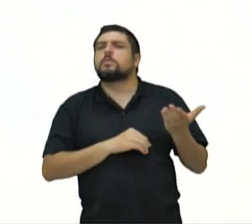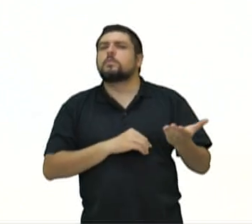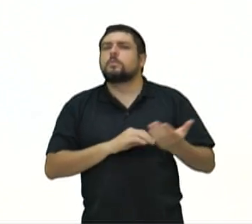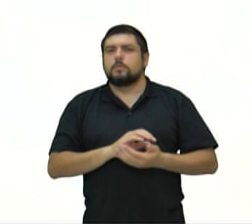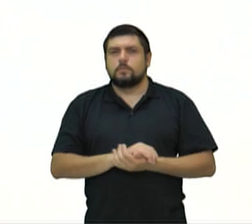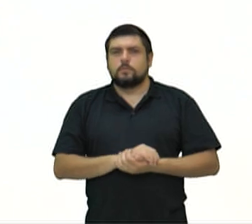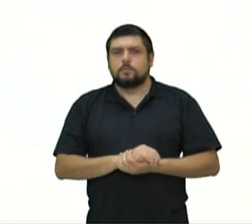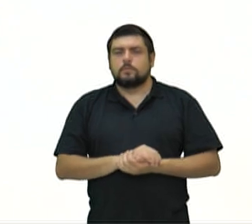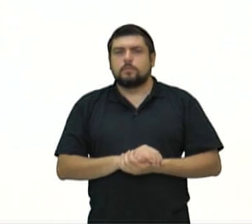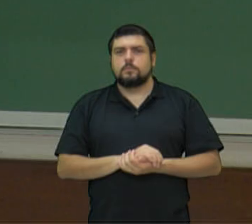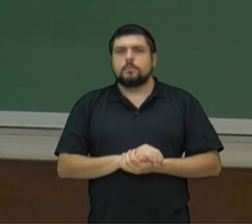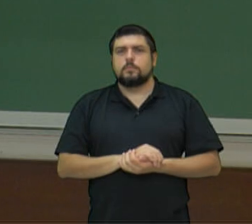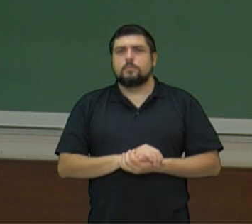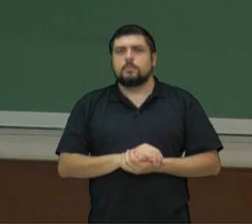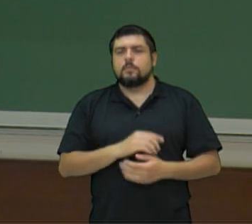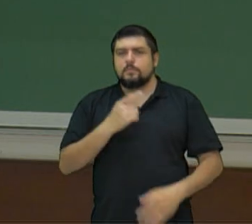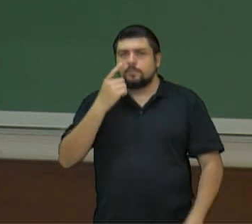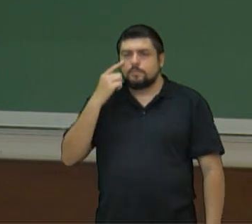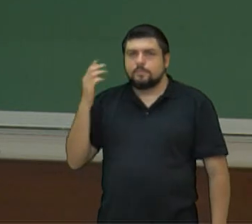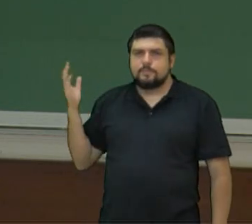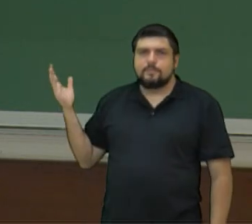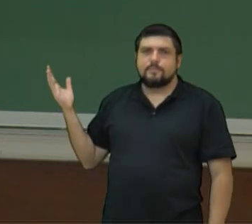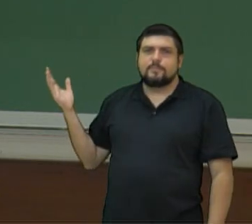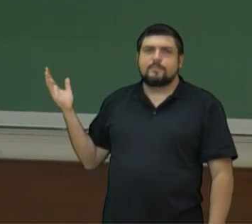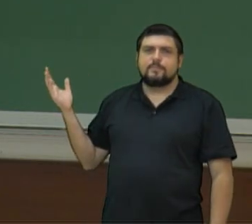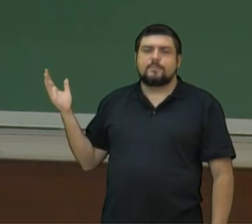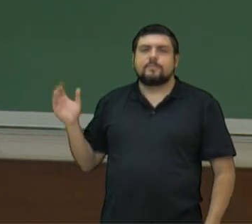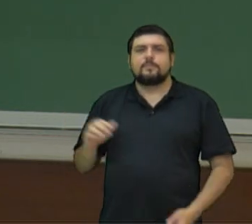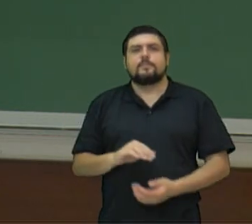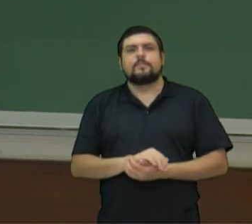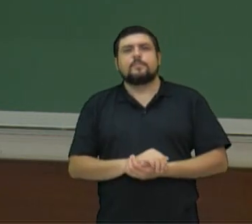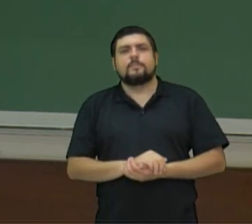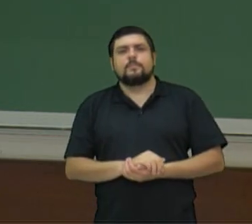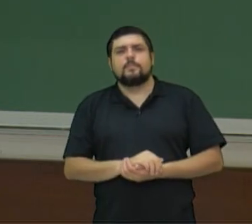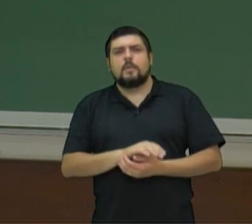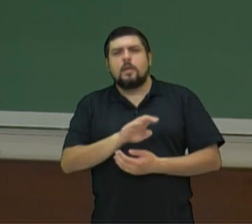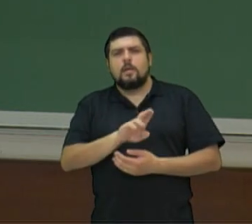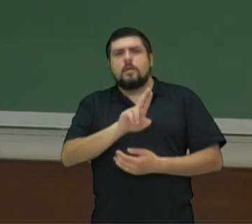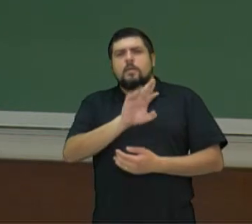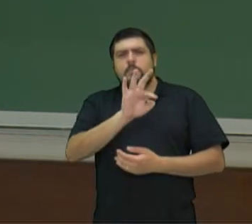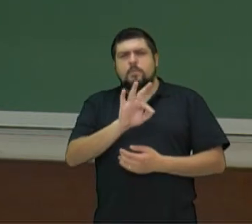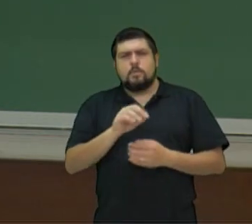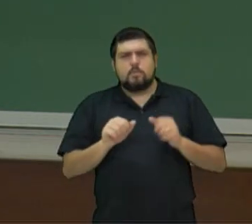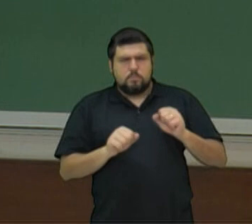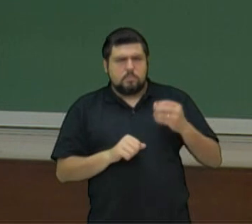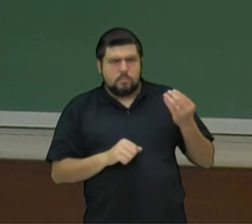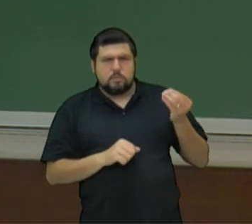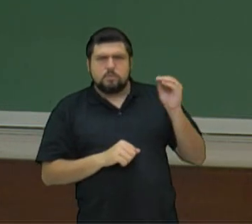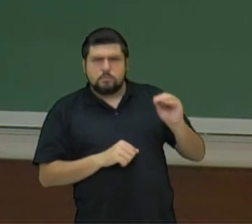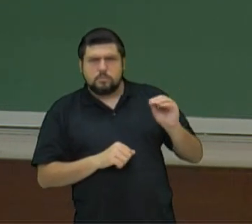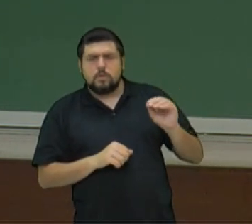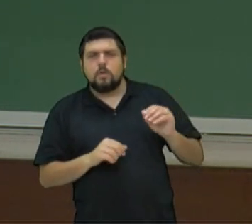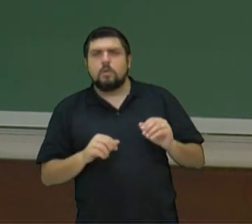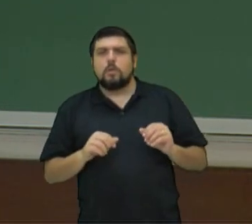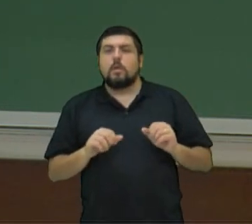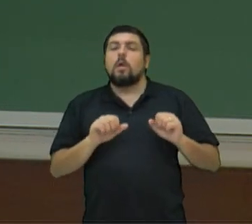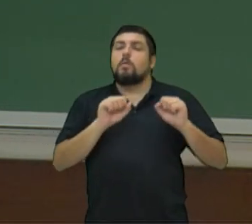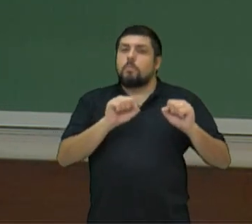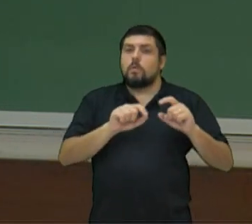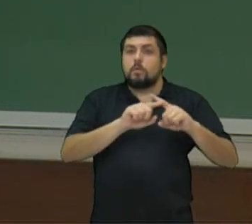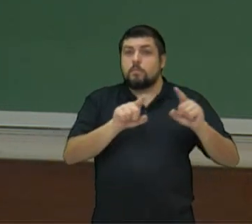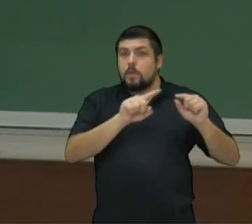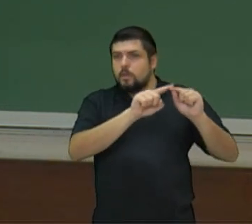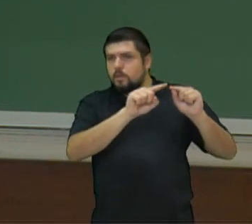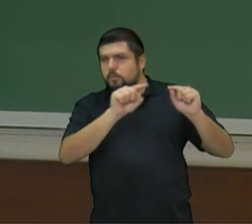Vamos usar então o "however". Ah, professora, mas eu não posso usar o "but", eu gosto mais do "but". Pode, mas nesse caso você vai tirar o